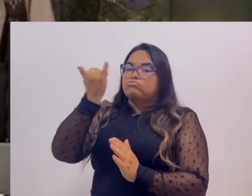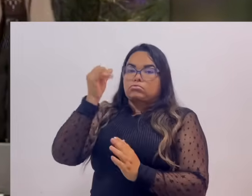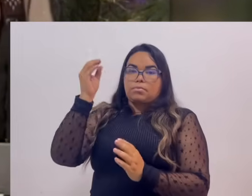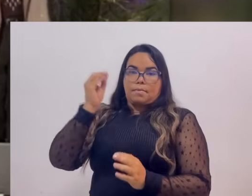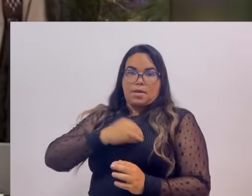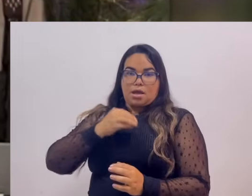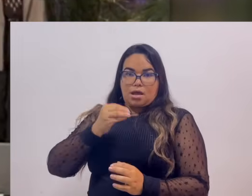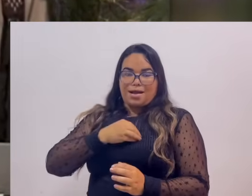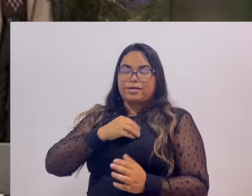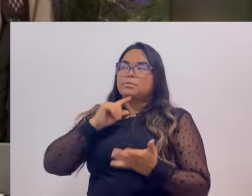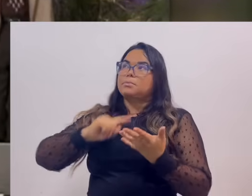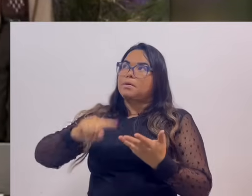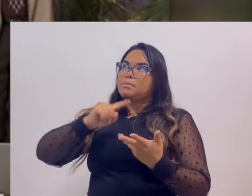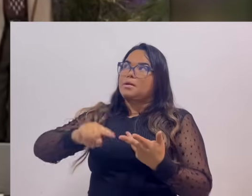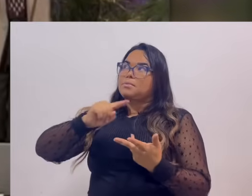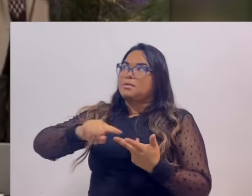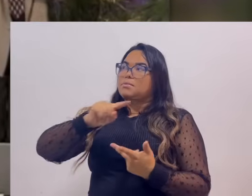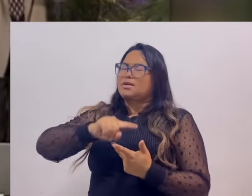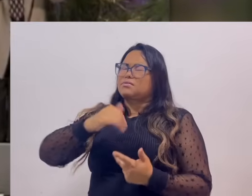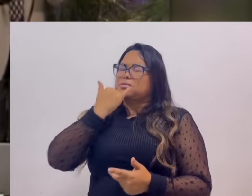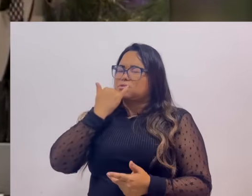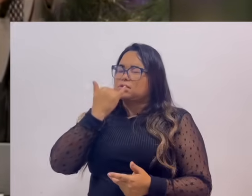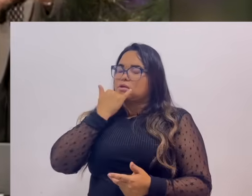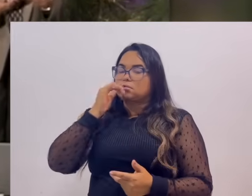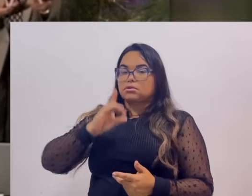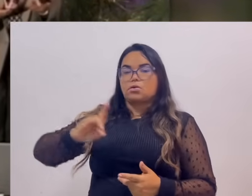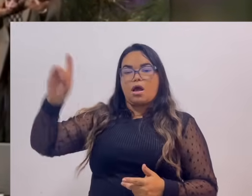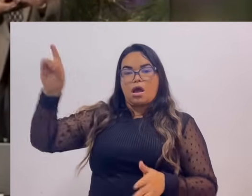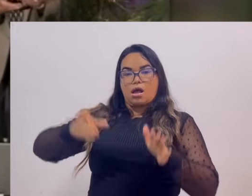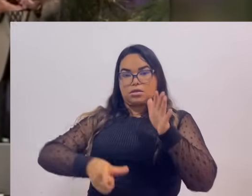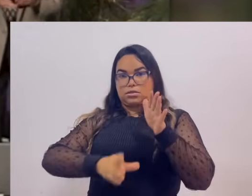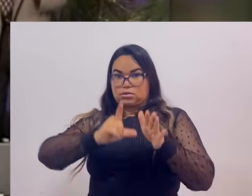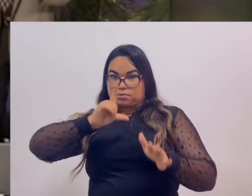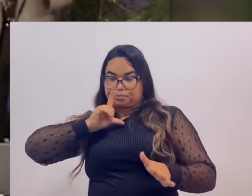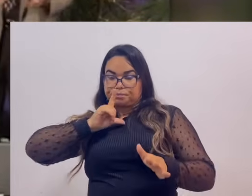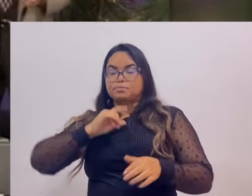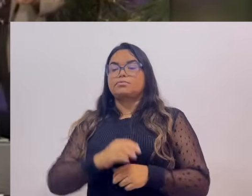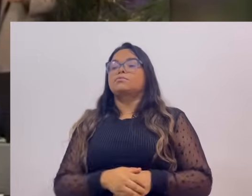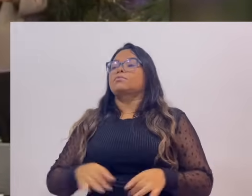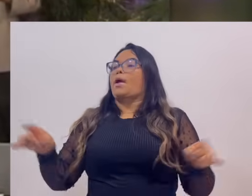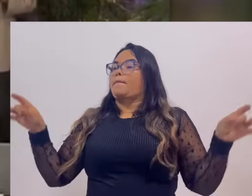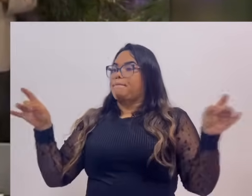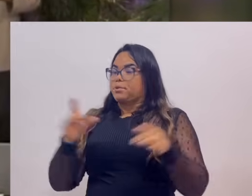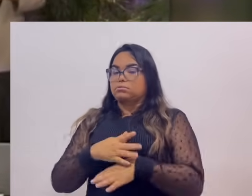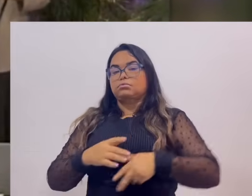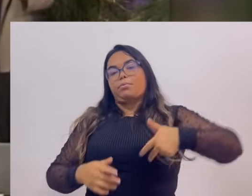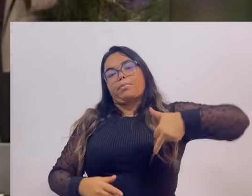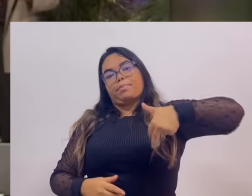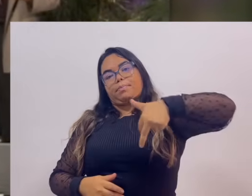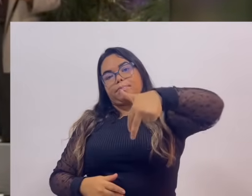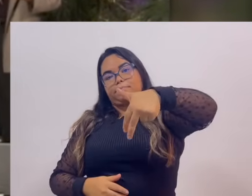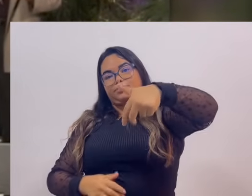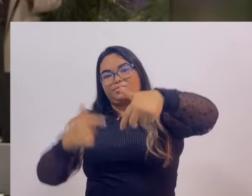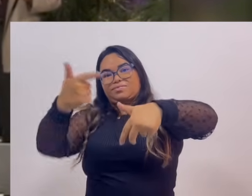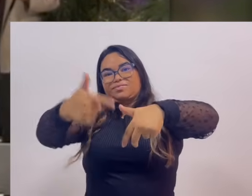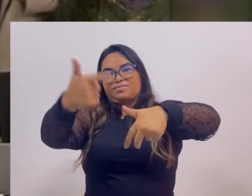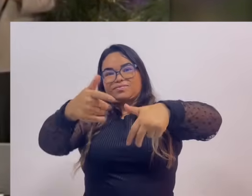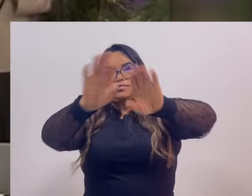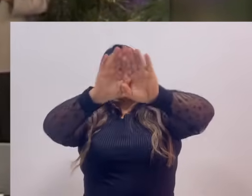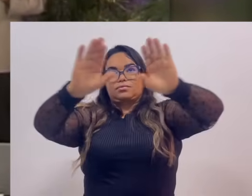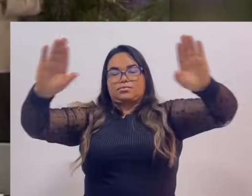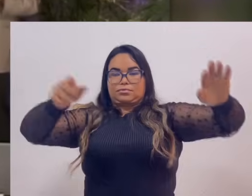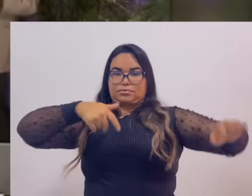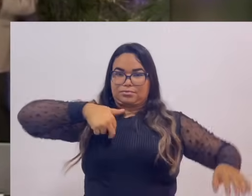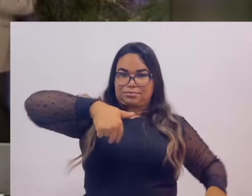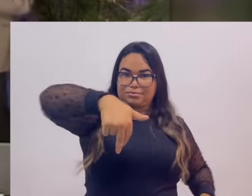o sacerdote fazia plena confissão dos seus pecados e isso assegurava que todos os seus pecados tinham sido espiados